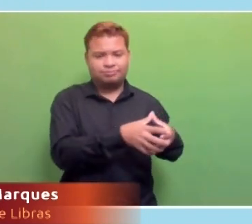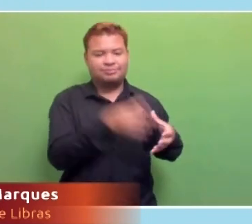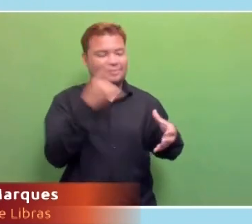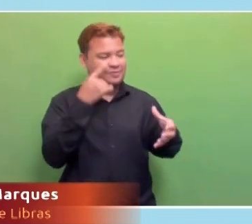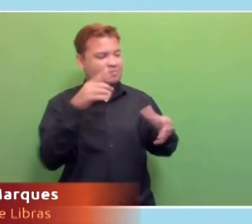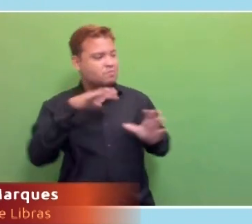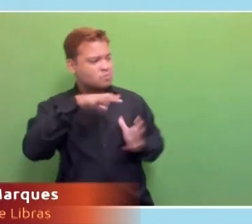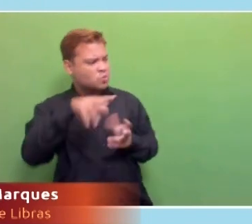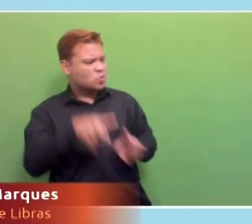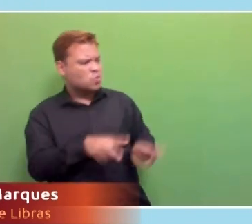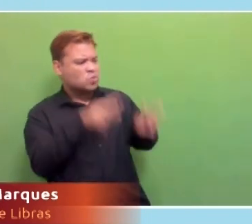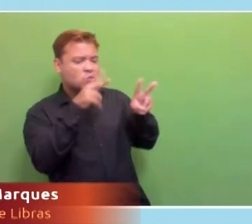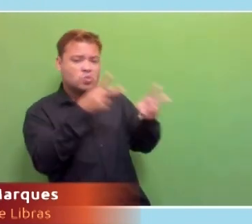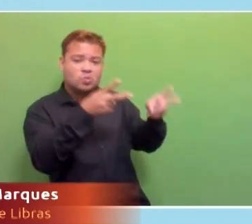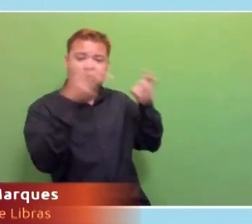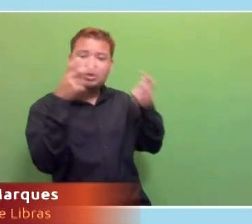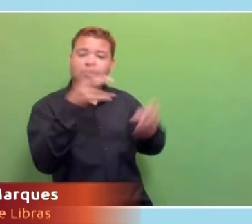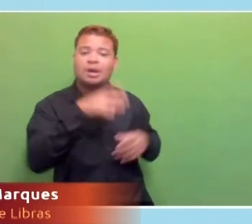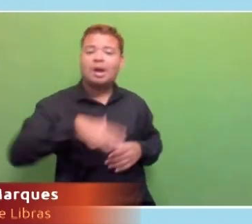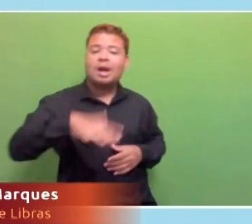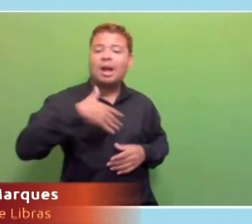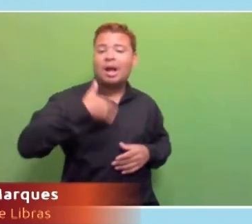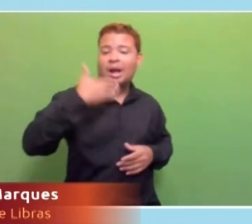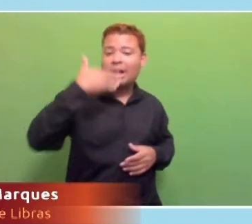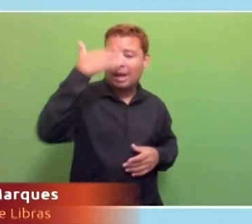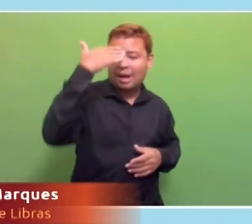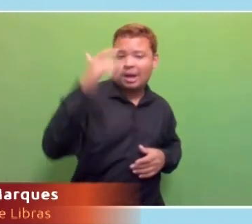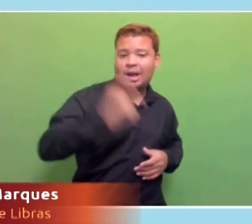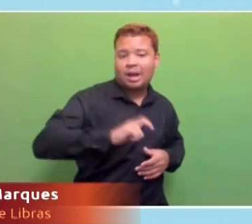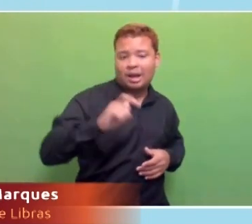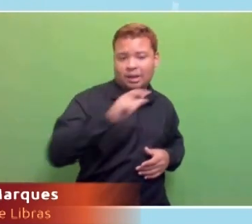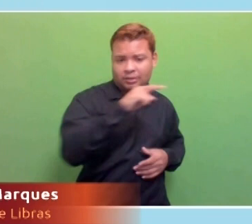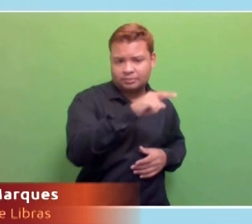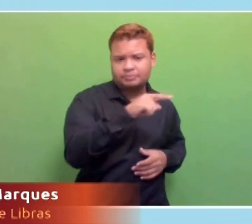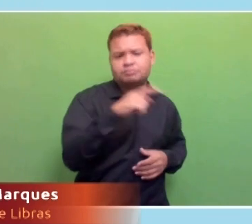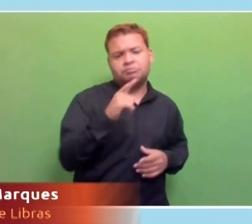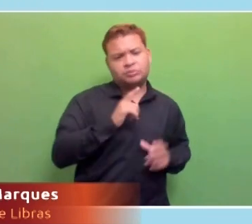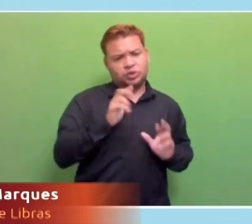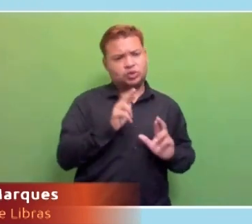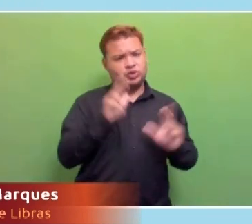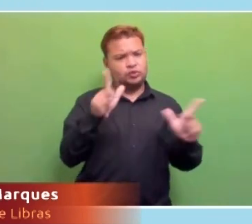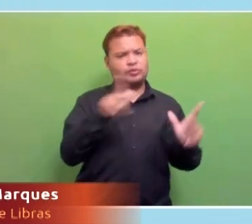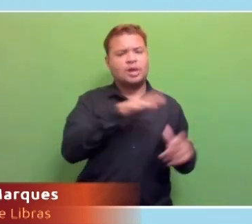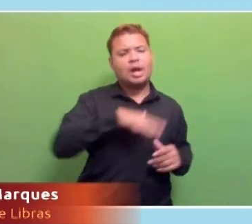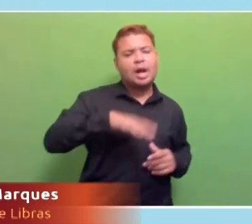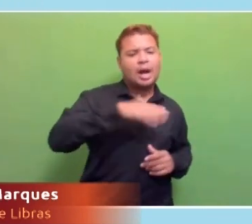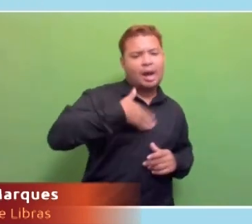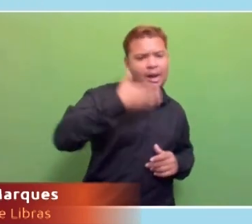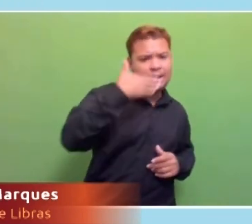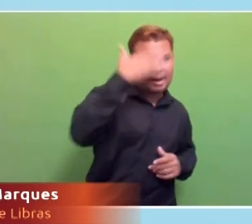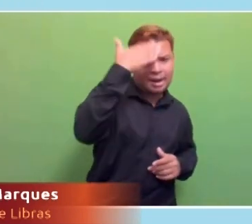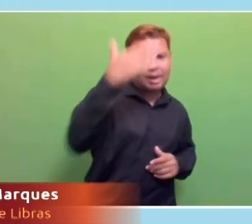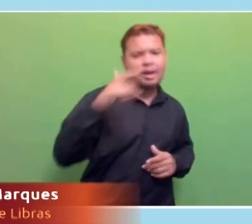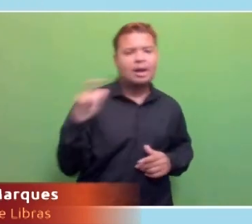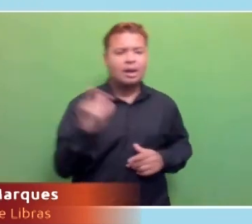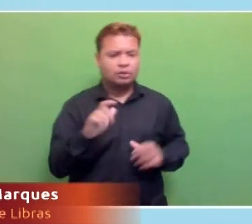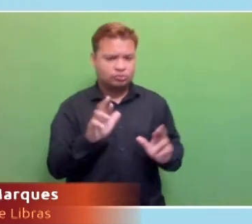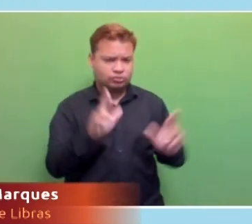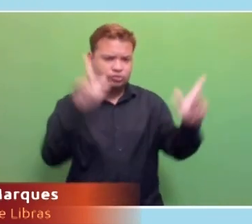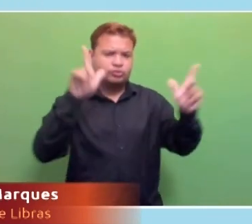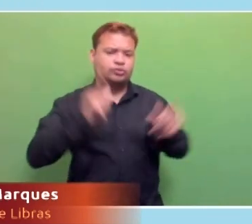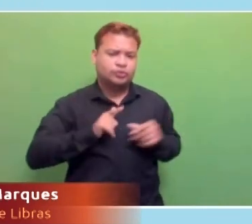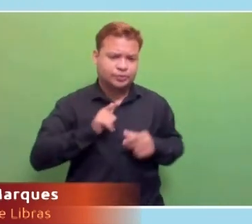mundo árabe e muçulmano também, visto que é uma diferença entre o mundo árabe e muçulmano, claramente. Para os